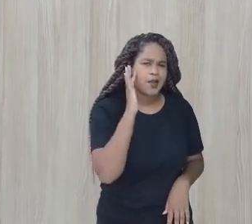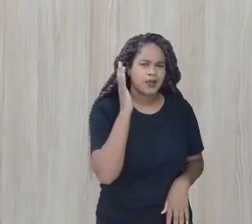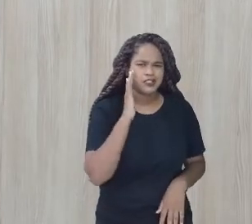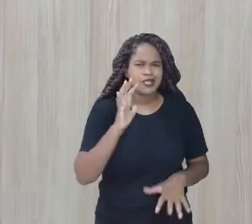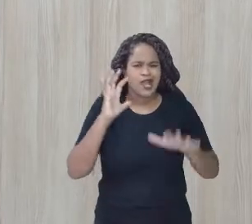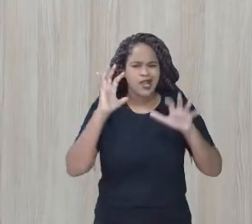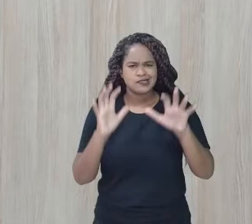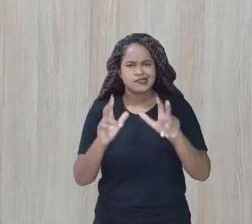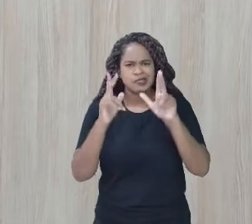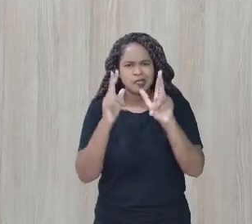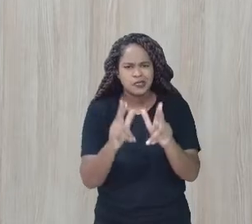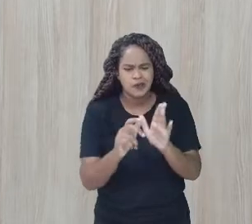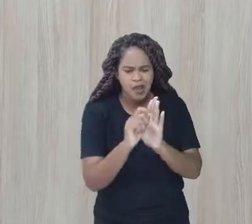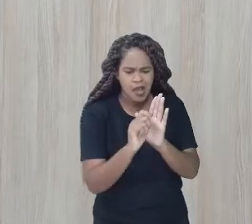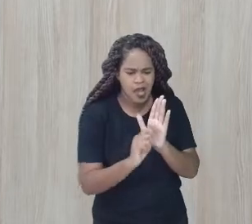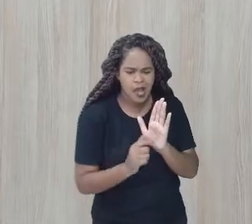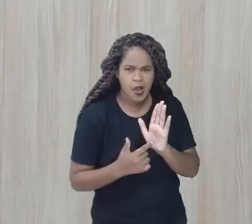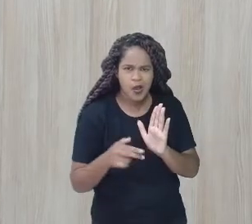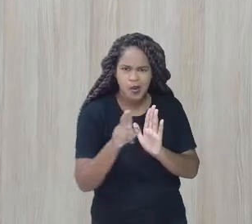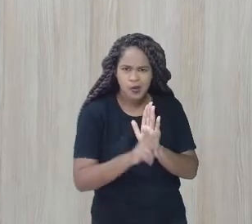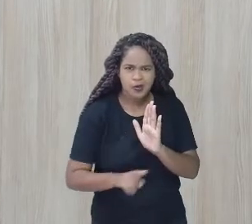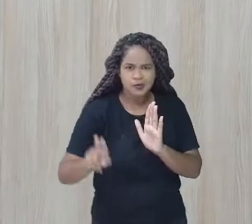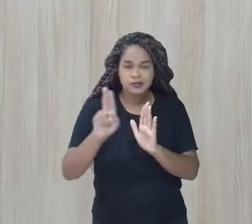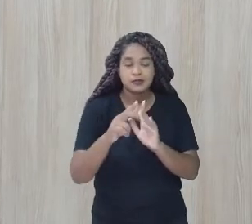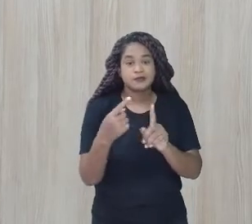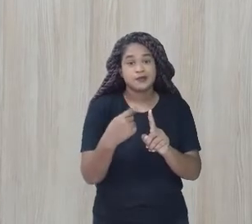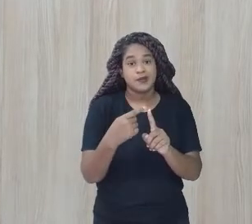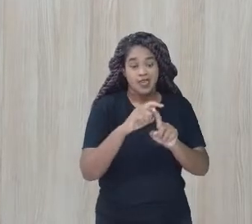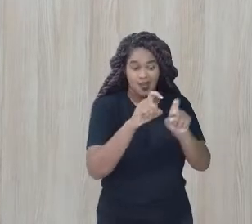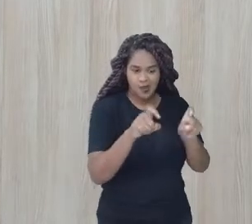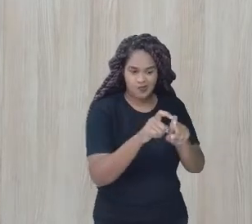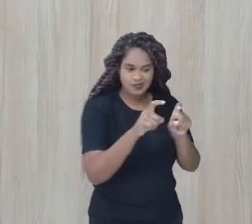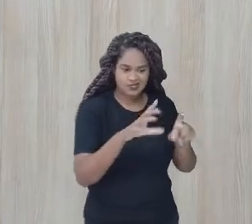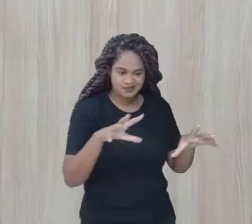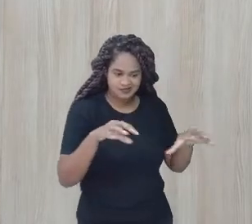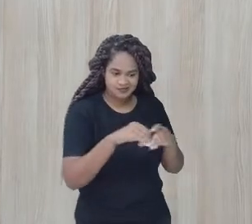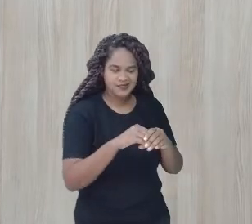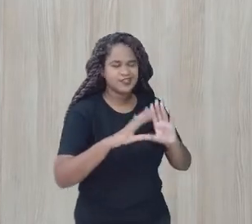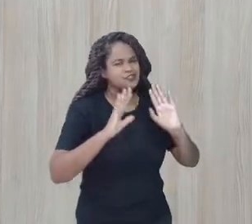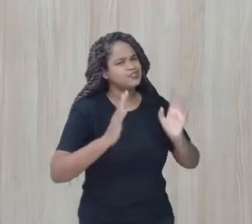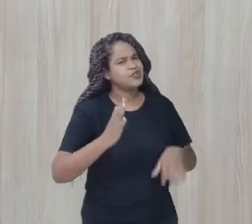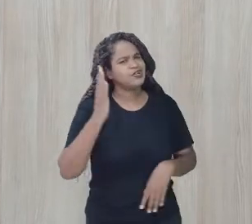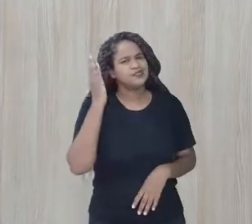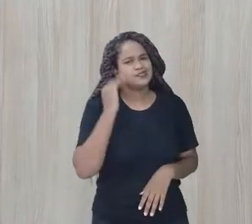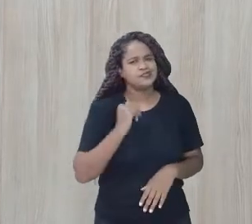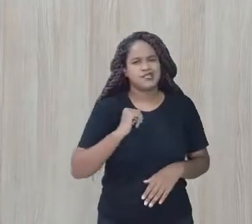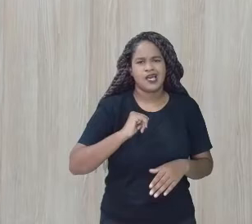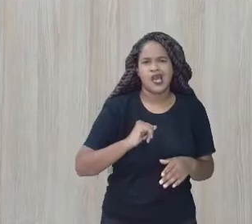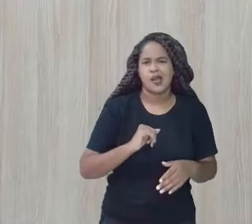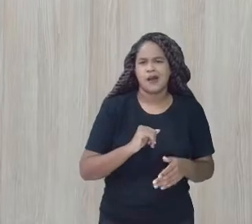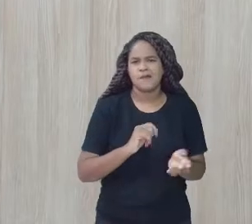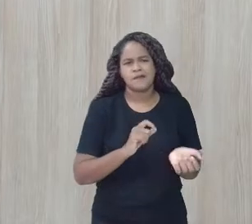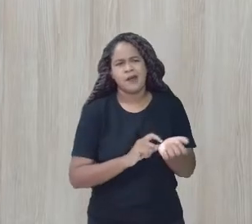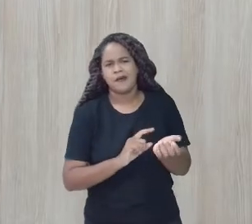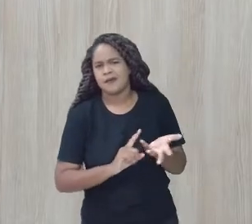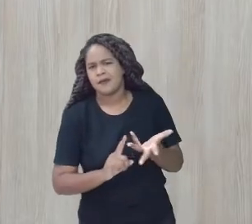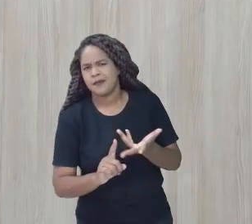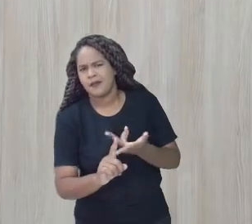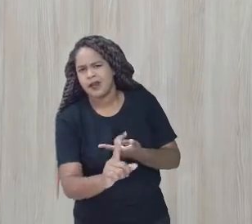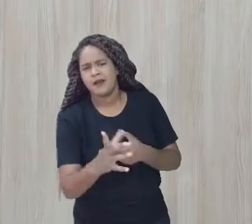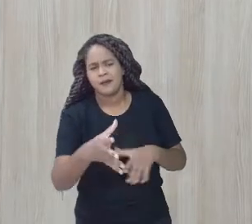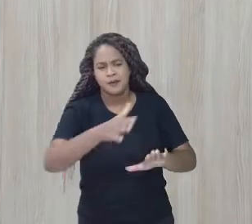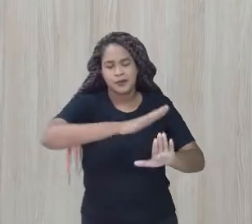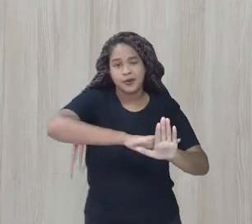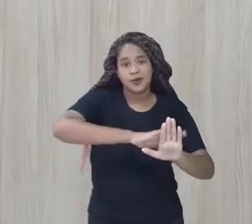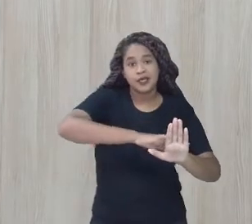que eu estava executando, porque pela parte da computação a gente já sabe que o programa, o joguinho tem todo o código ali